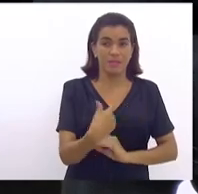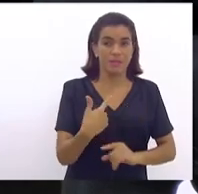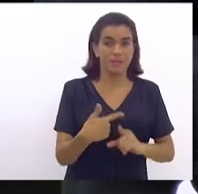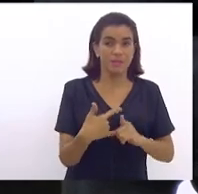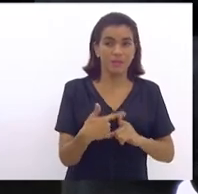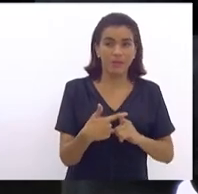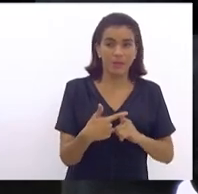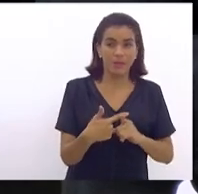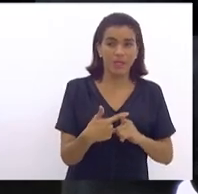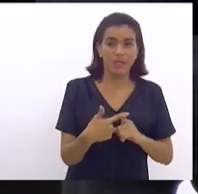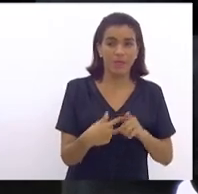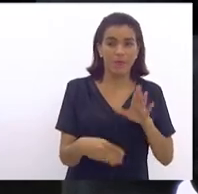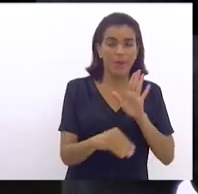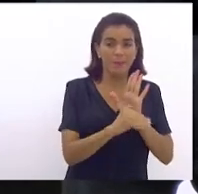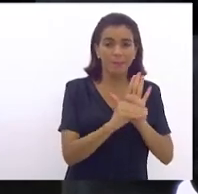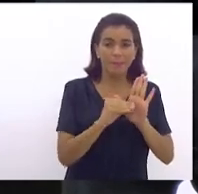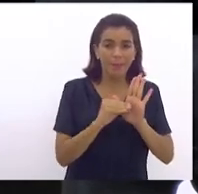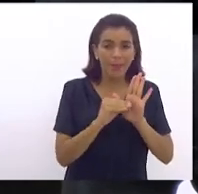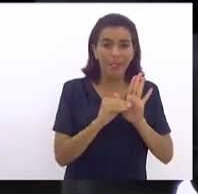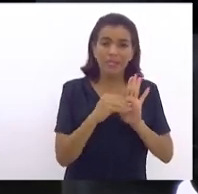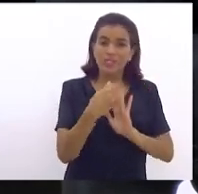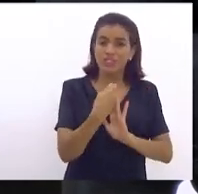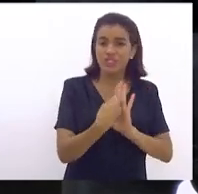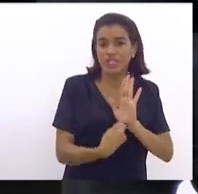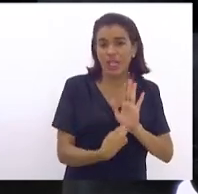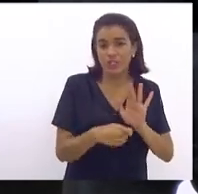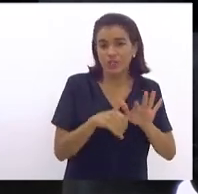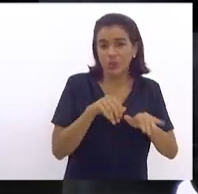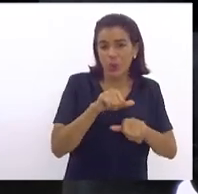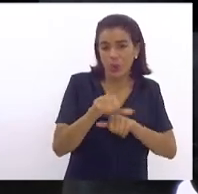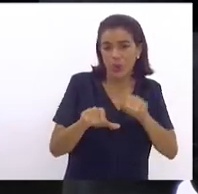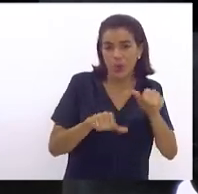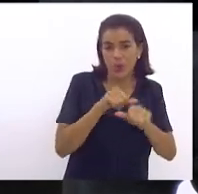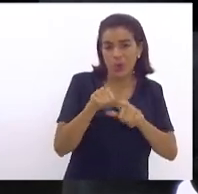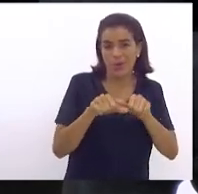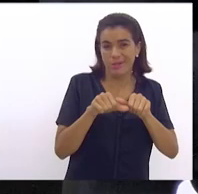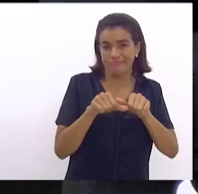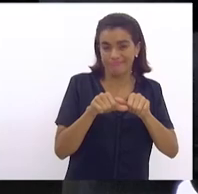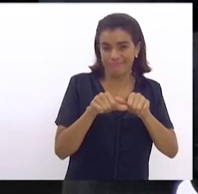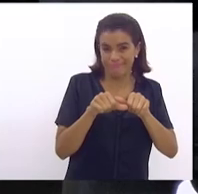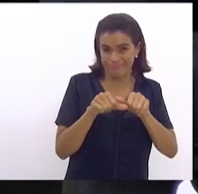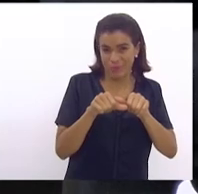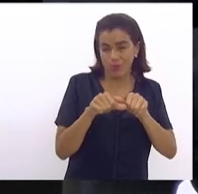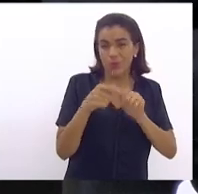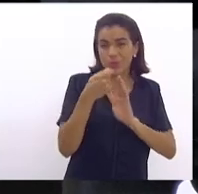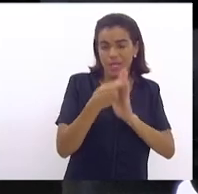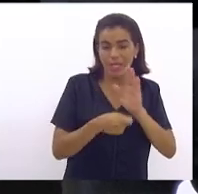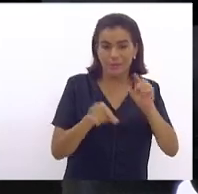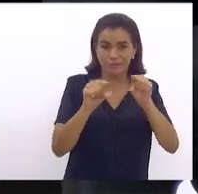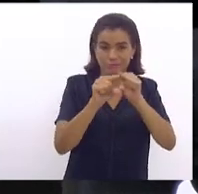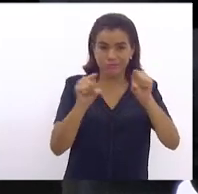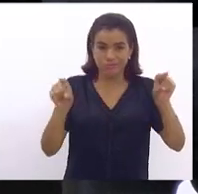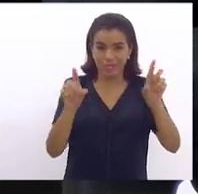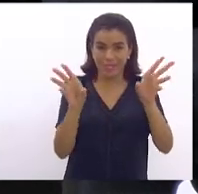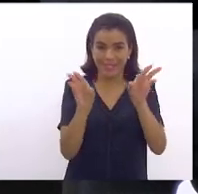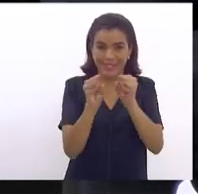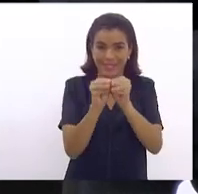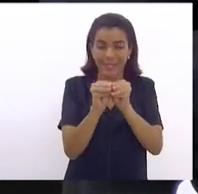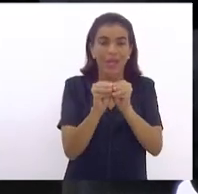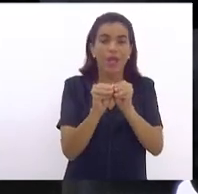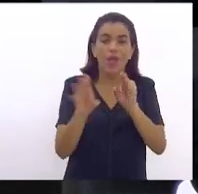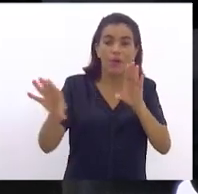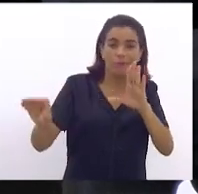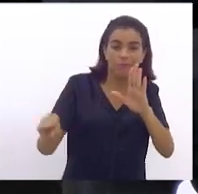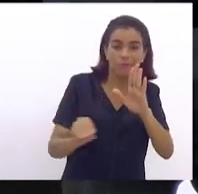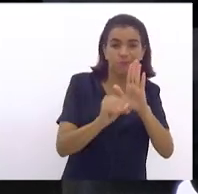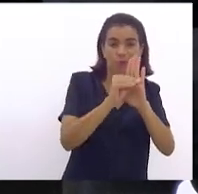é apenas uma emenda de redação, onde eu insiro na emenda, né, o parágrafo 1º, porque